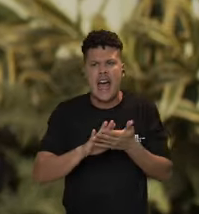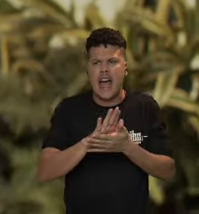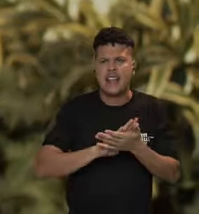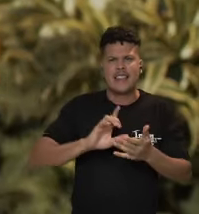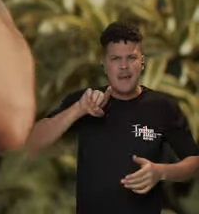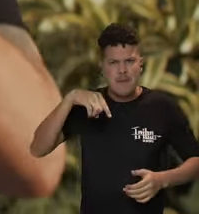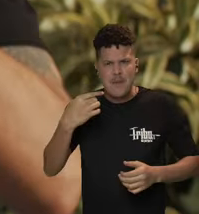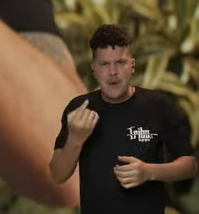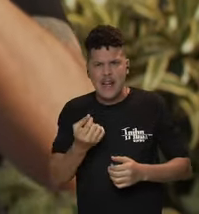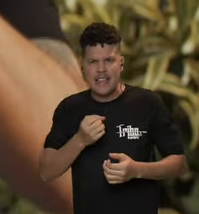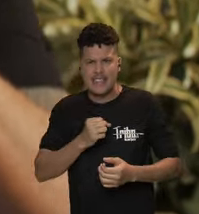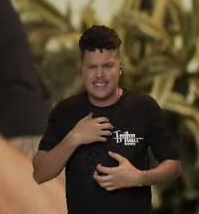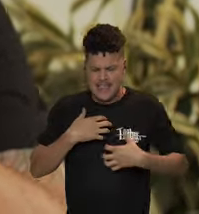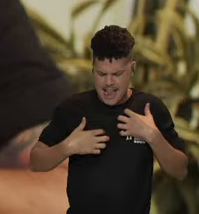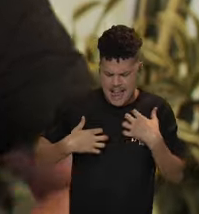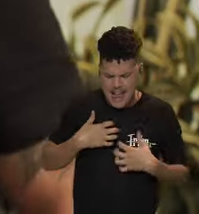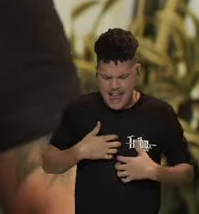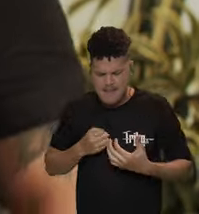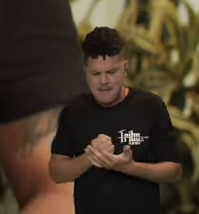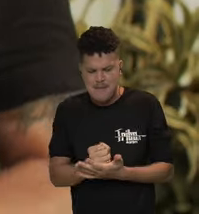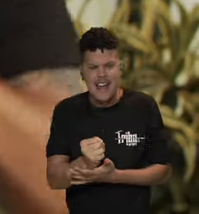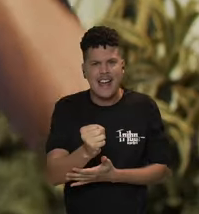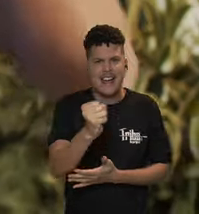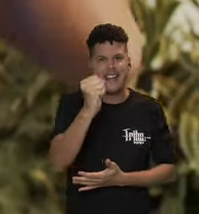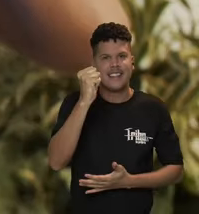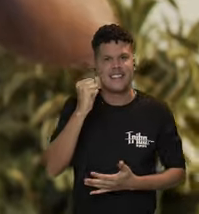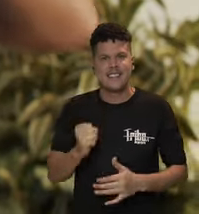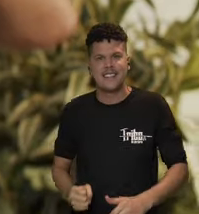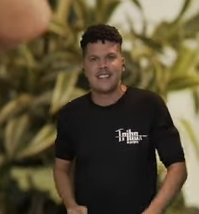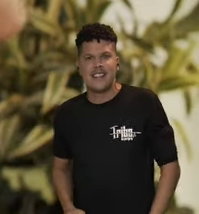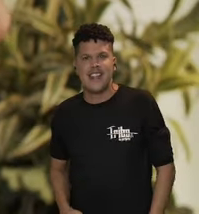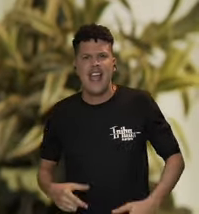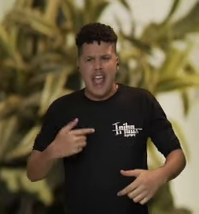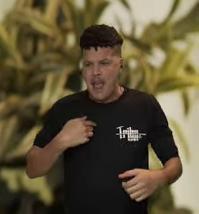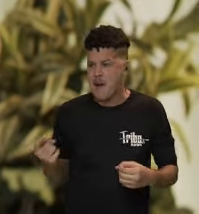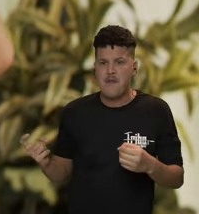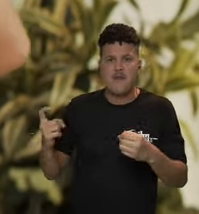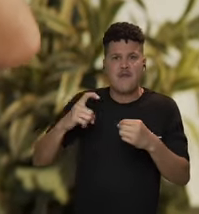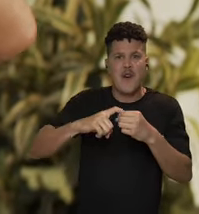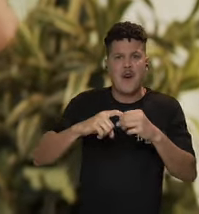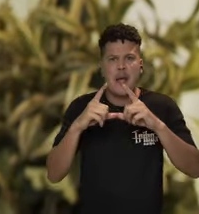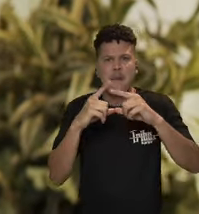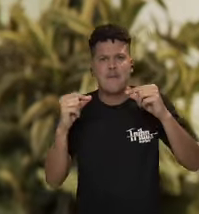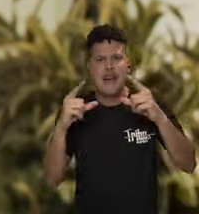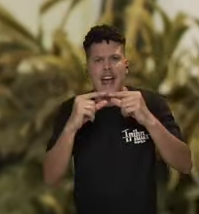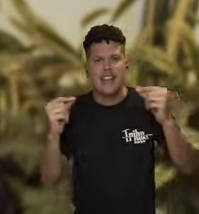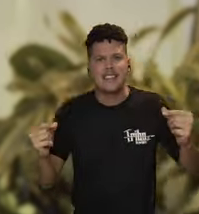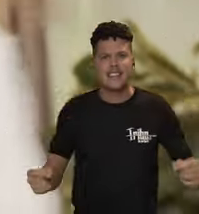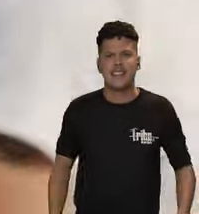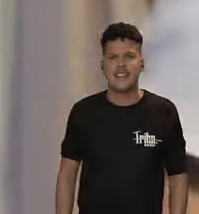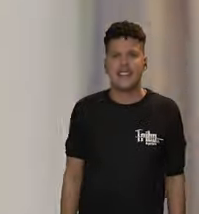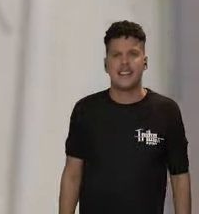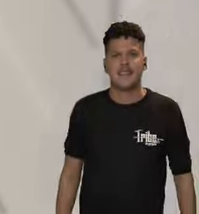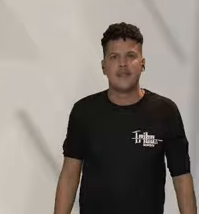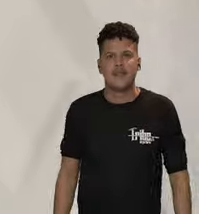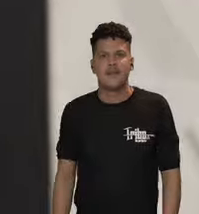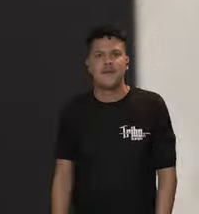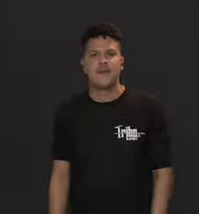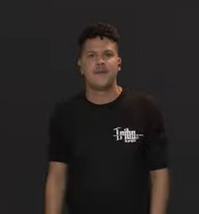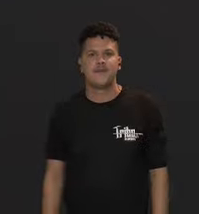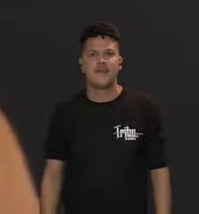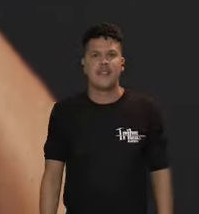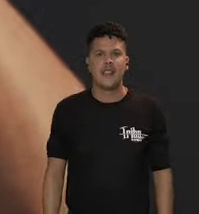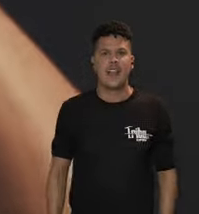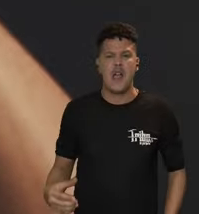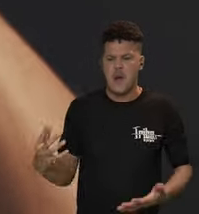passa não tem espaço pra amar. Eu tô voltando pra Brasília pra... Aqui